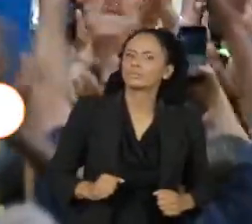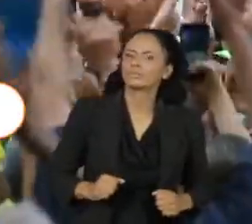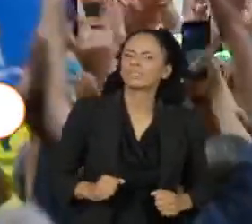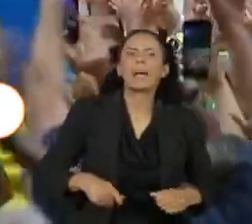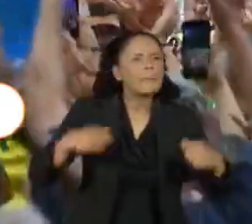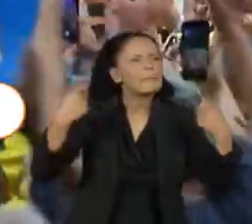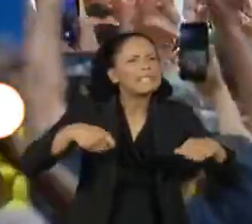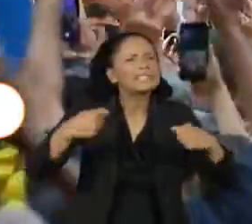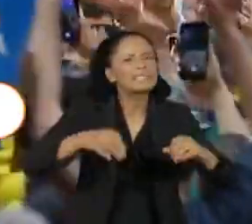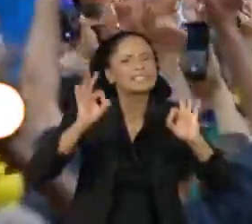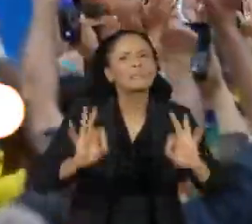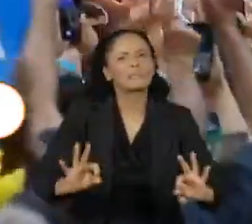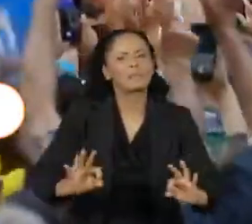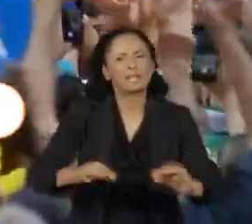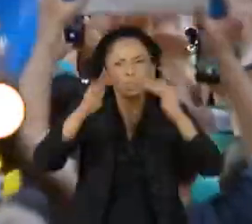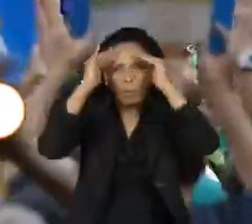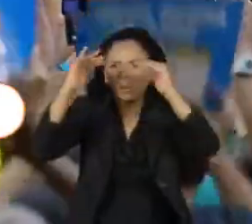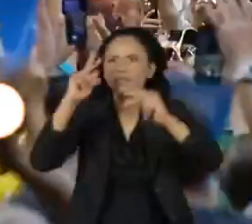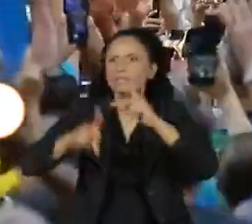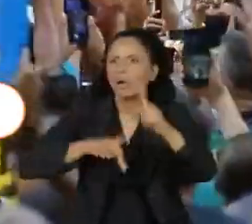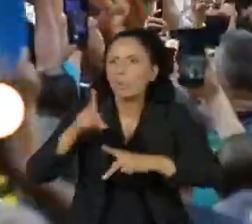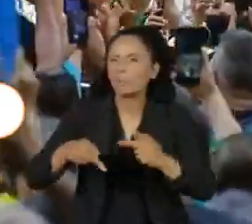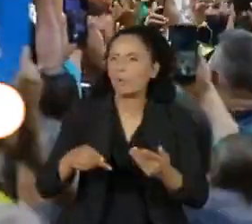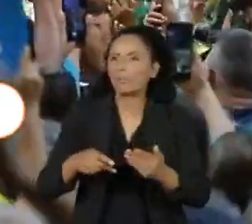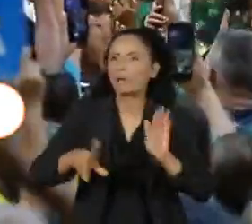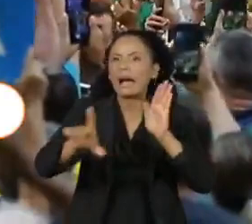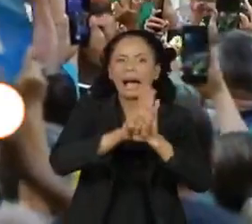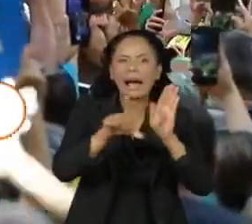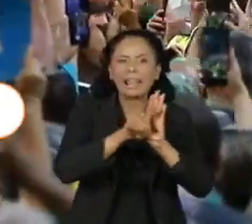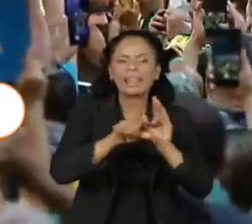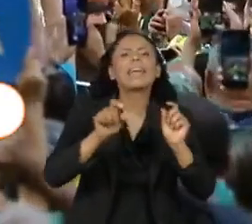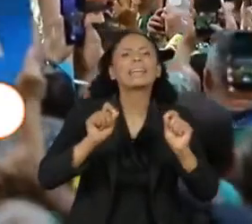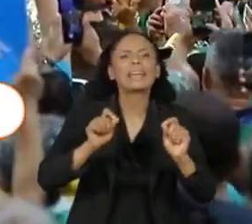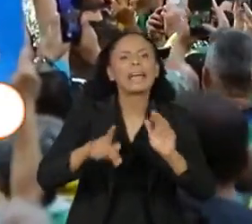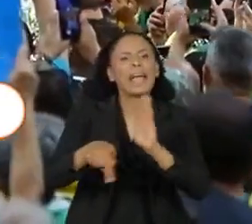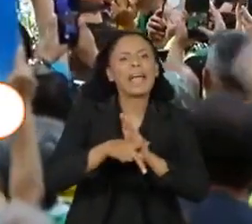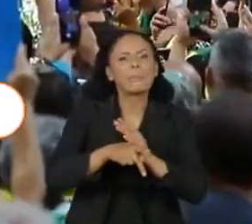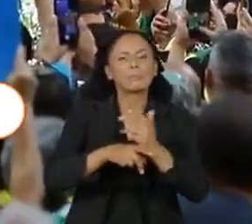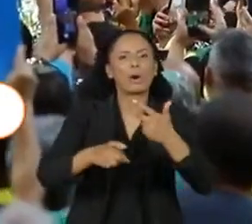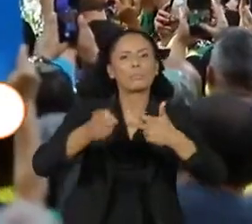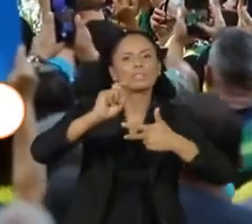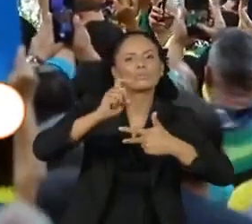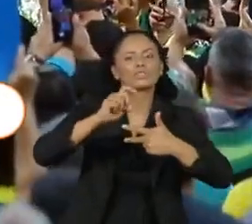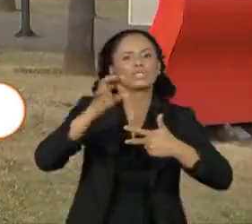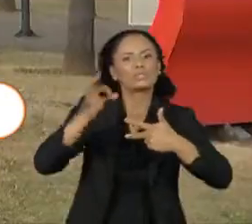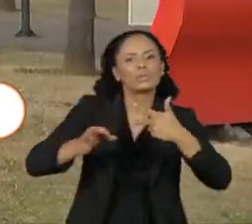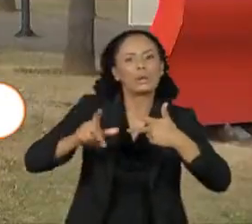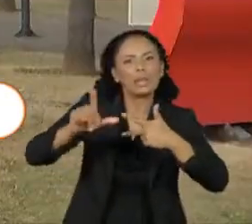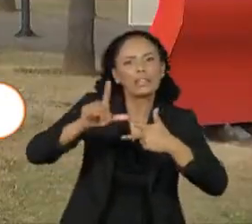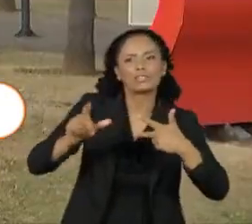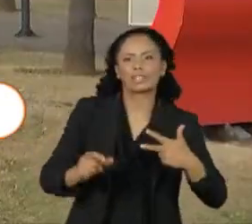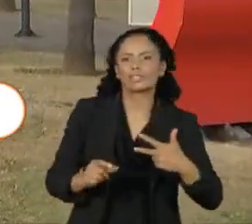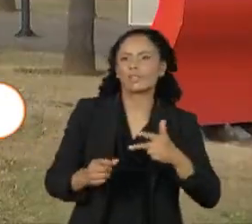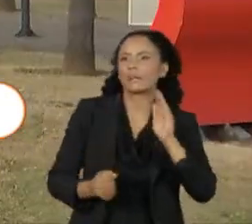Tem que entender que quem faz as leis é o Poder Executivo e o Legislativo.